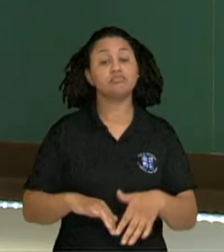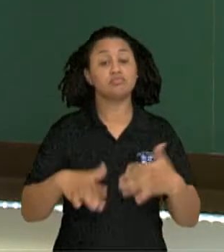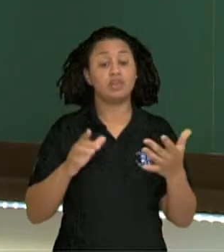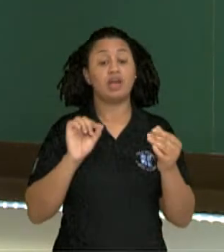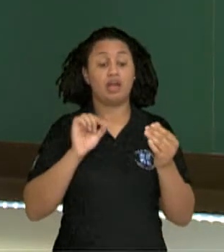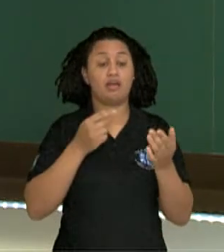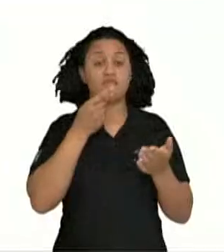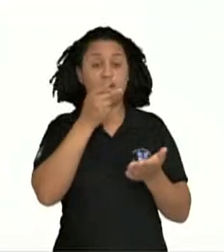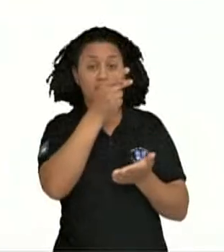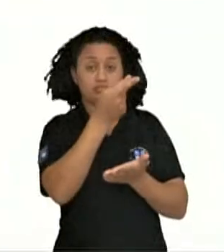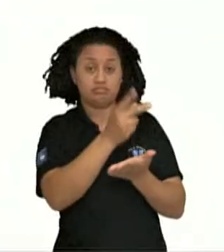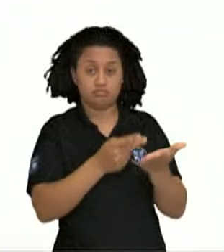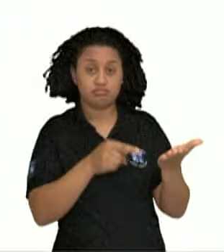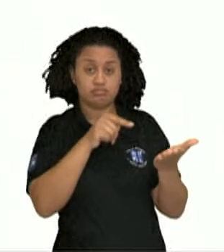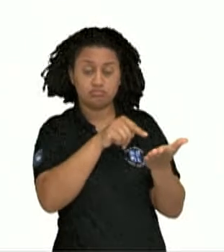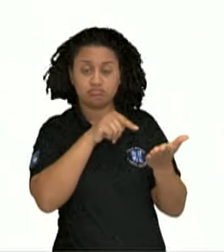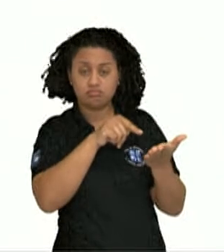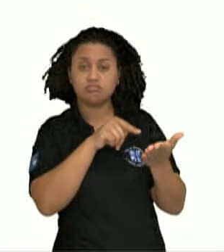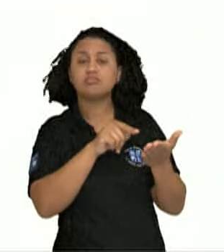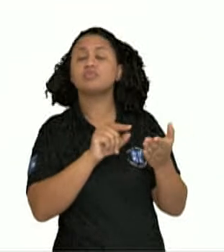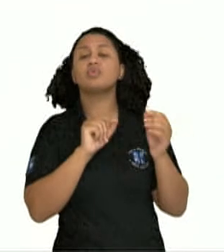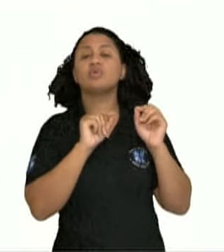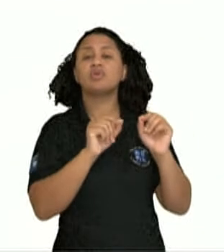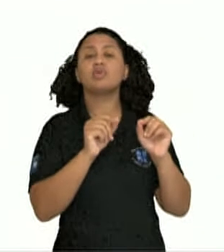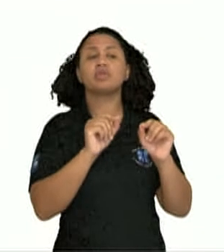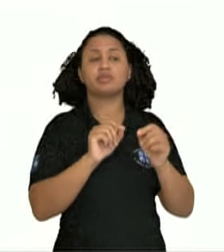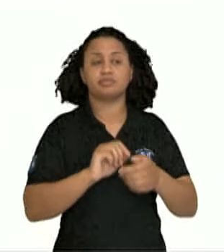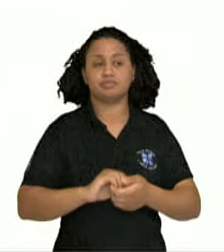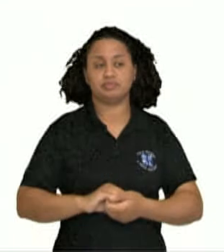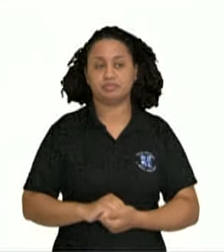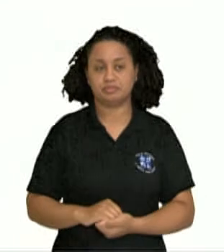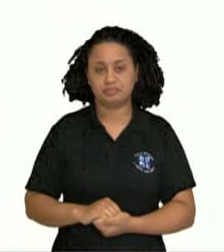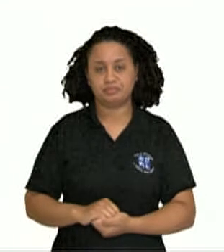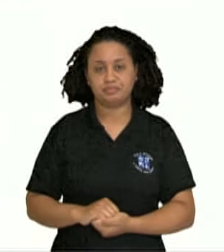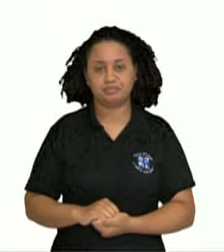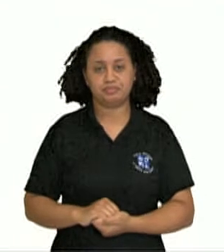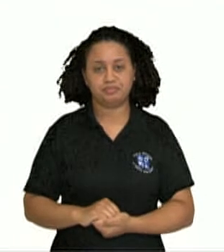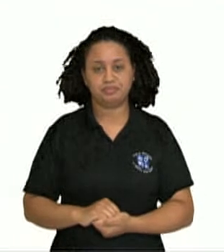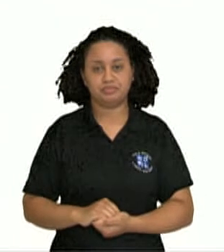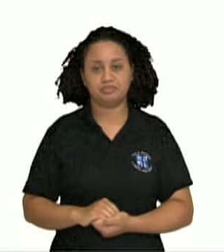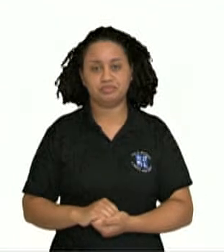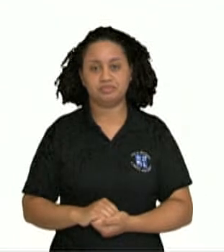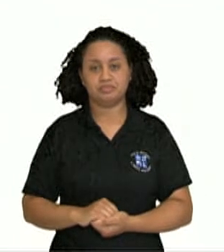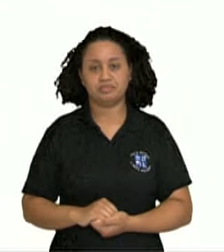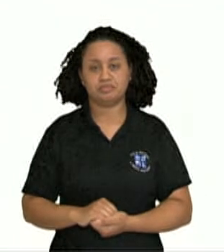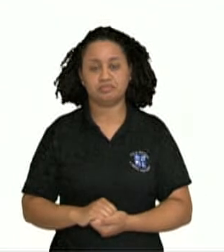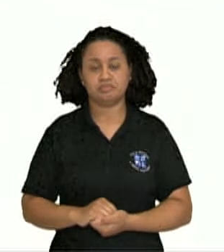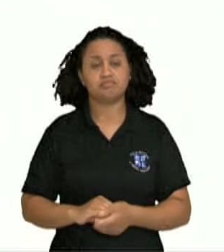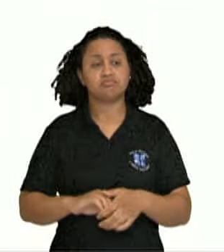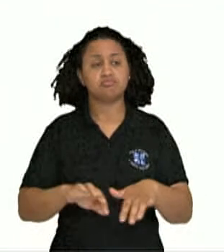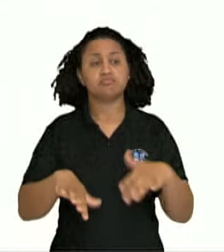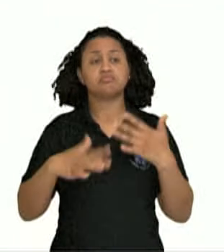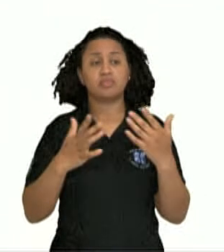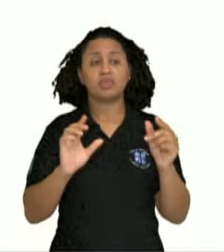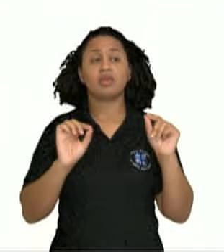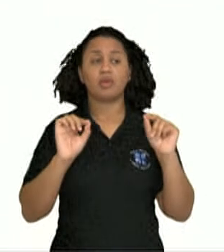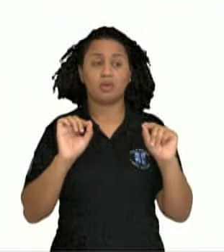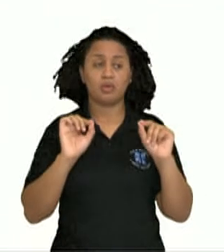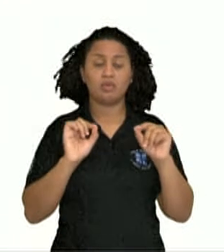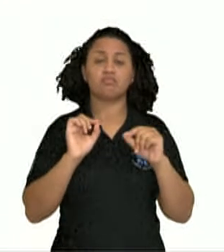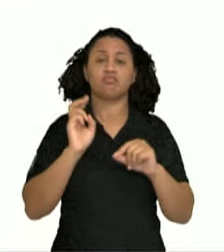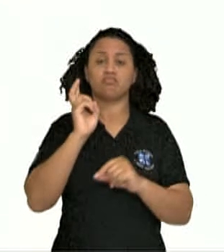eu lírico, a voz que fala aqui no nosso poema, la fuente de alegria es el vino. Então o vinho aí